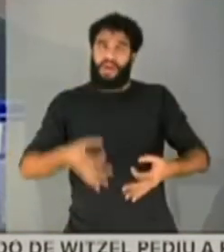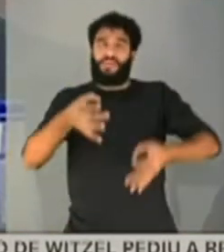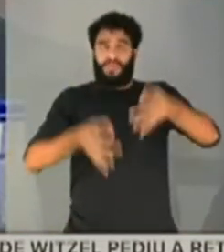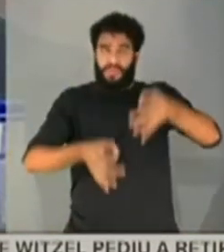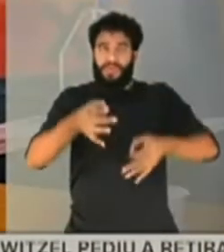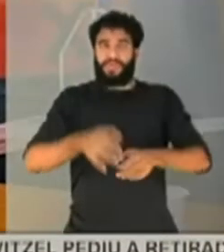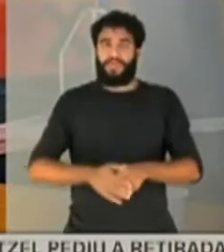um